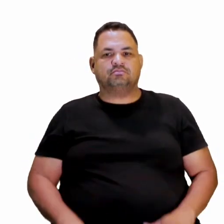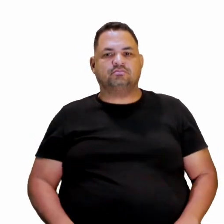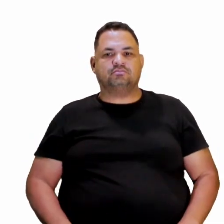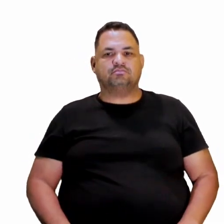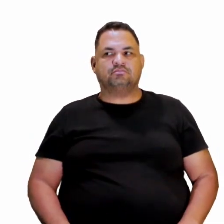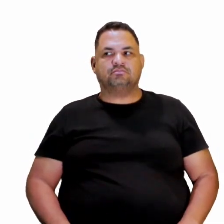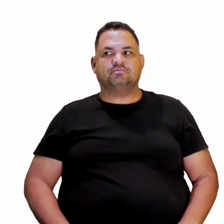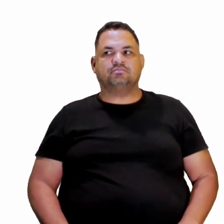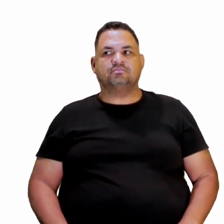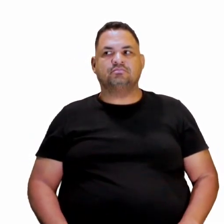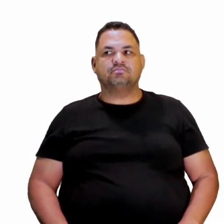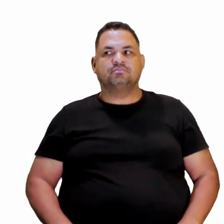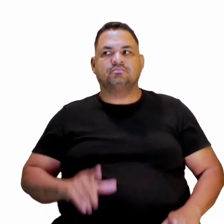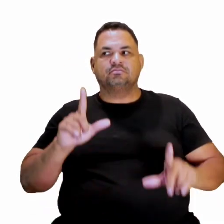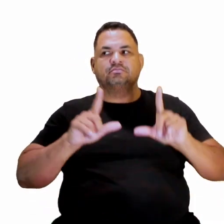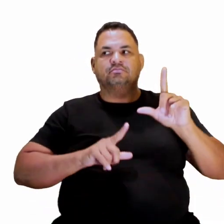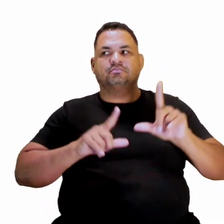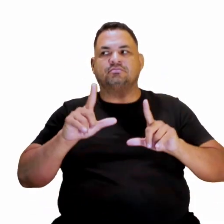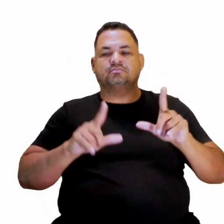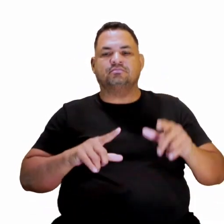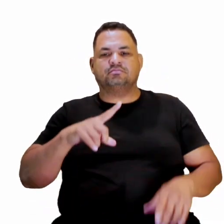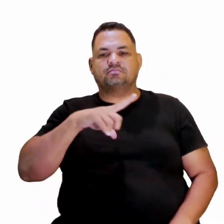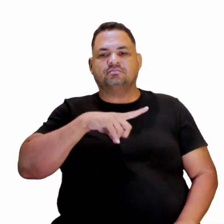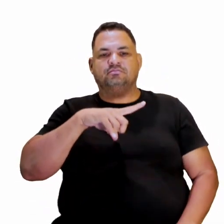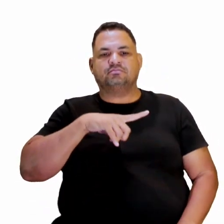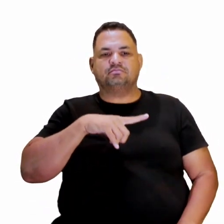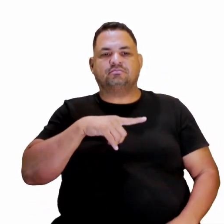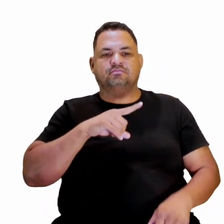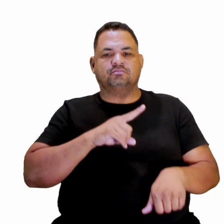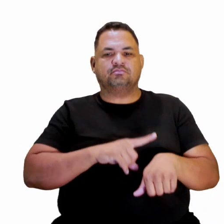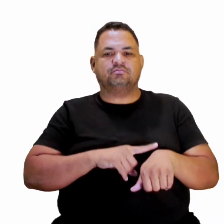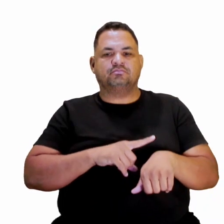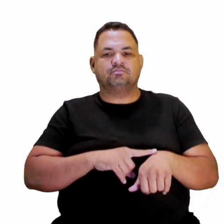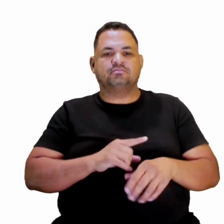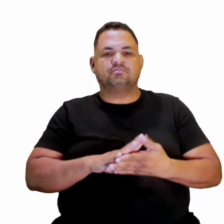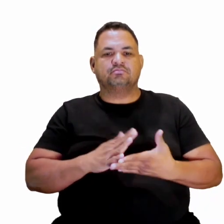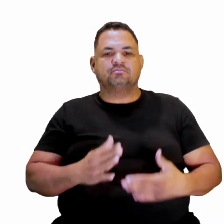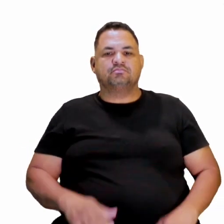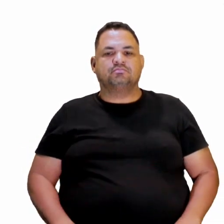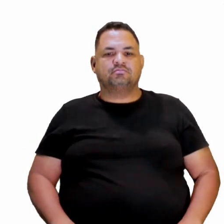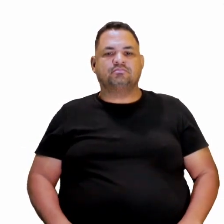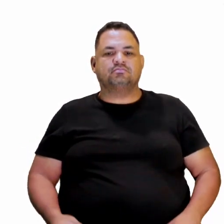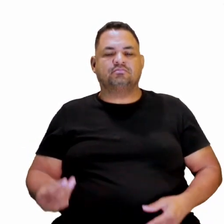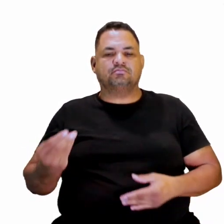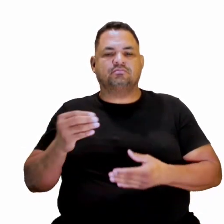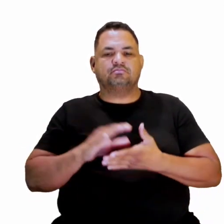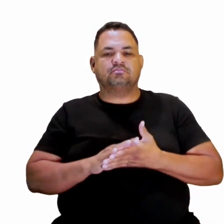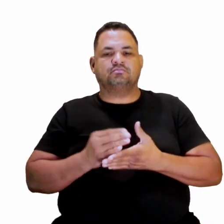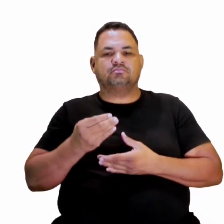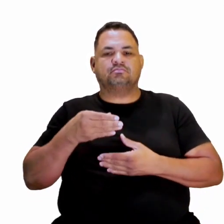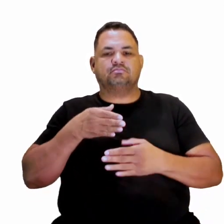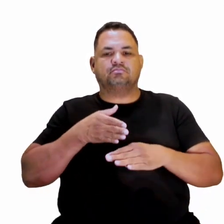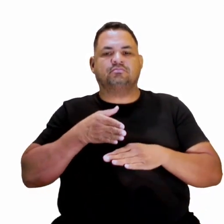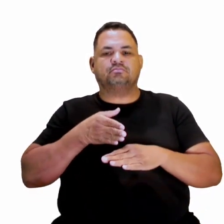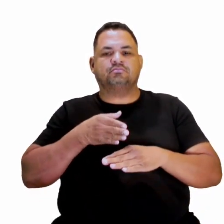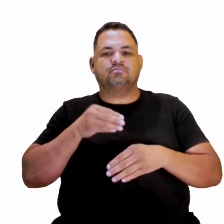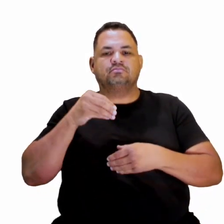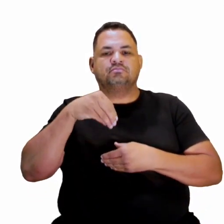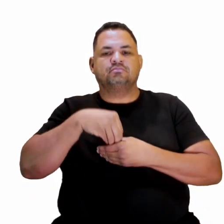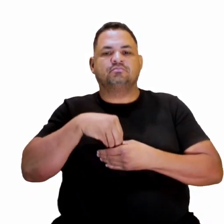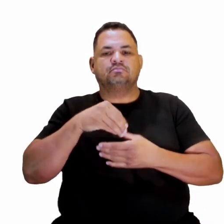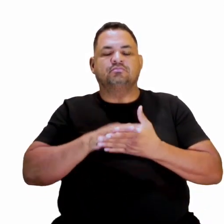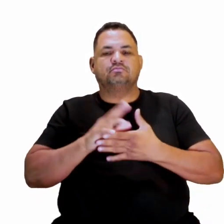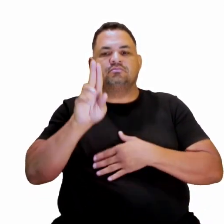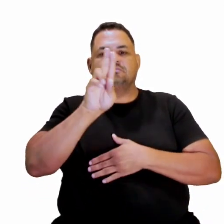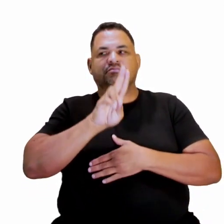TV chata. Ele ainda tem muito tempo para ficar na universidade. Acabou dando a minha resposta, eu sei que todo mundo já respondeu, mas eu